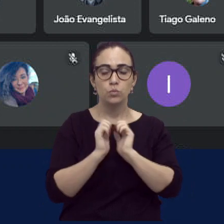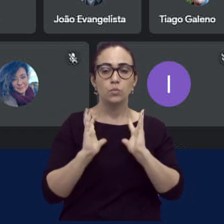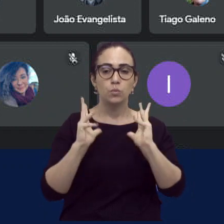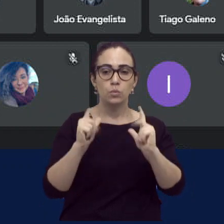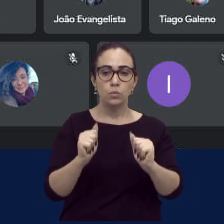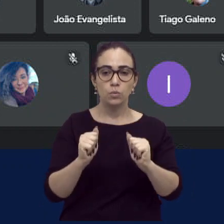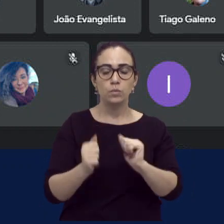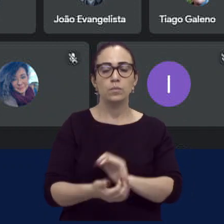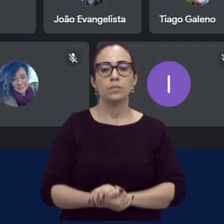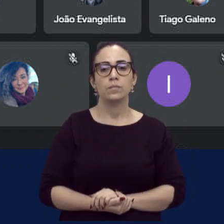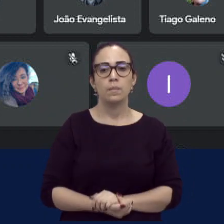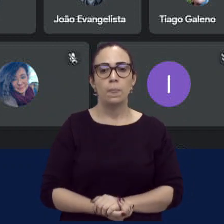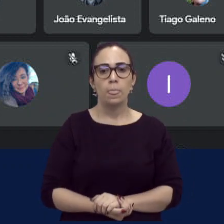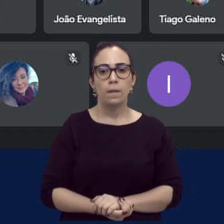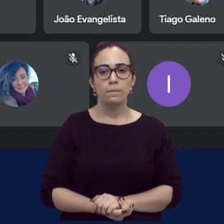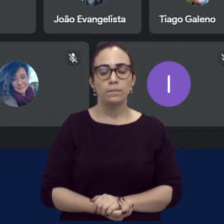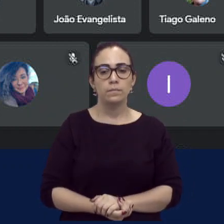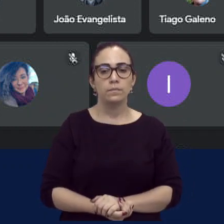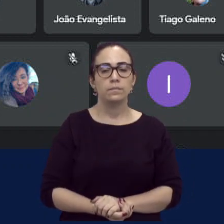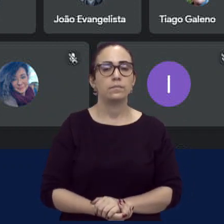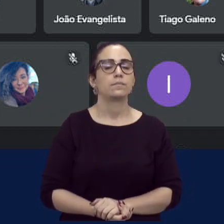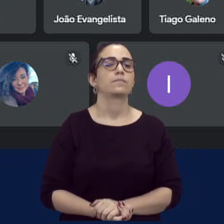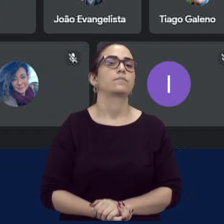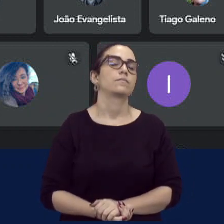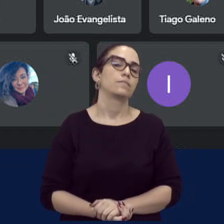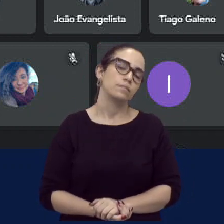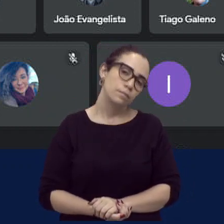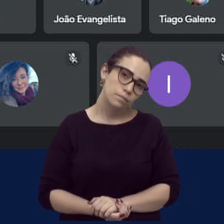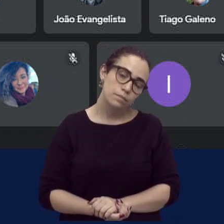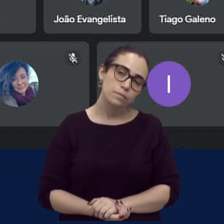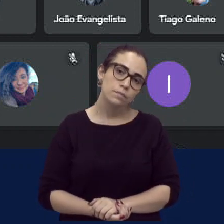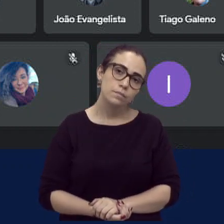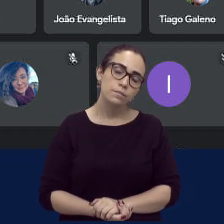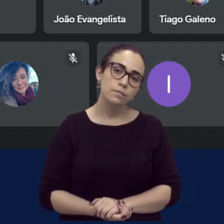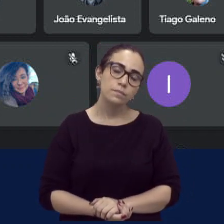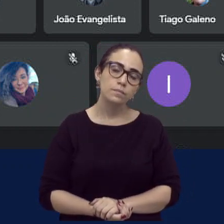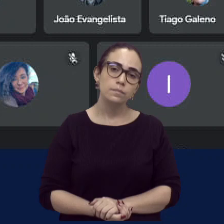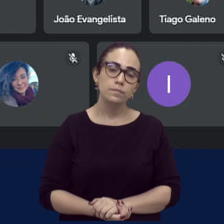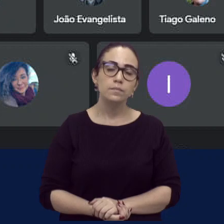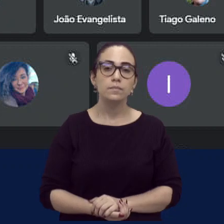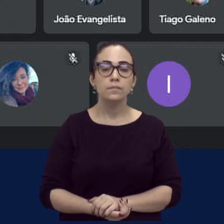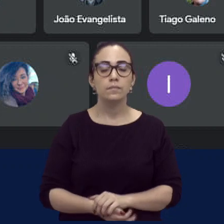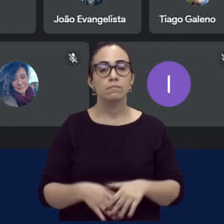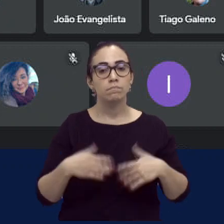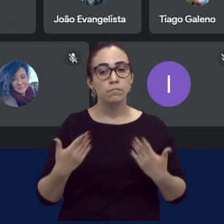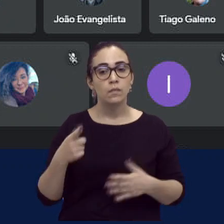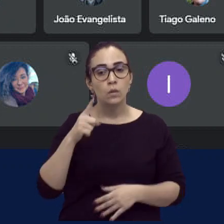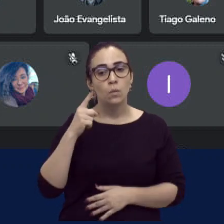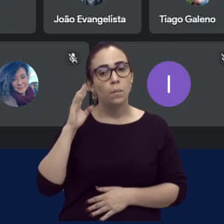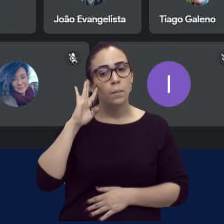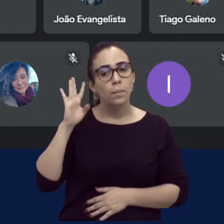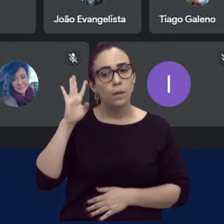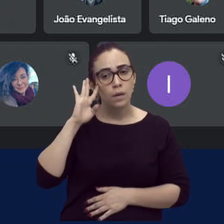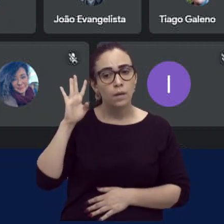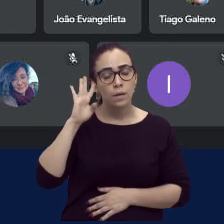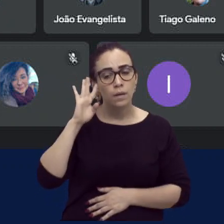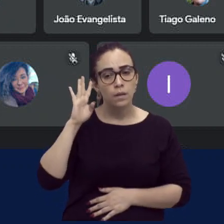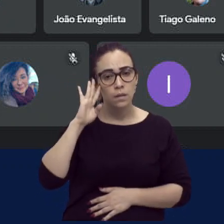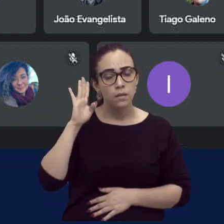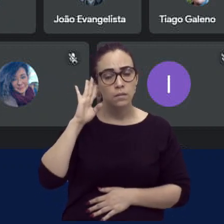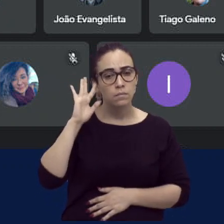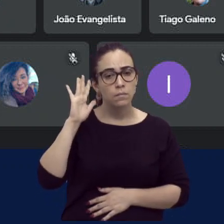partes. E aí você vai realizar um pedido. E aí você vai avaliar o